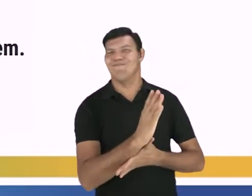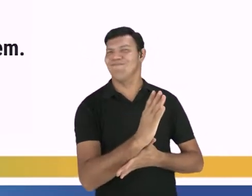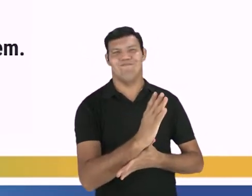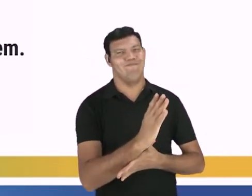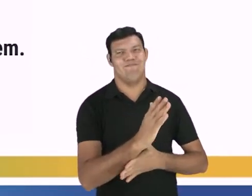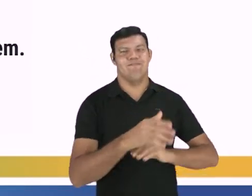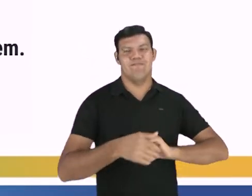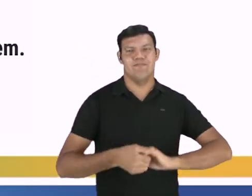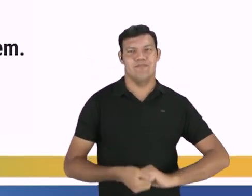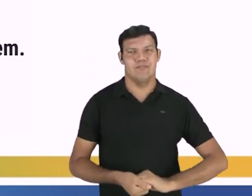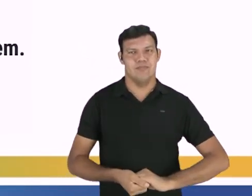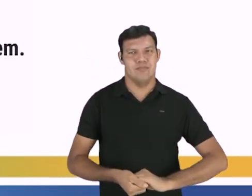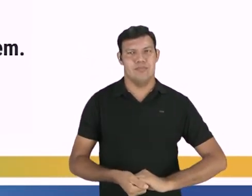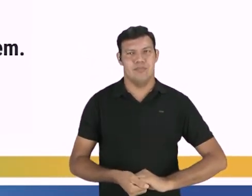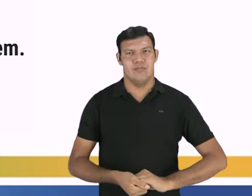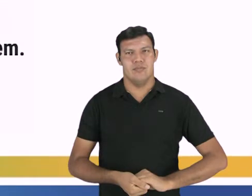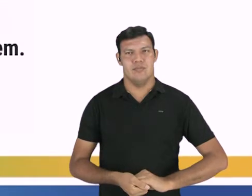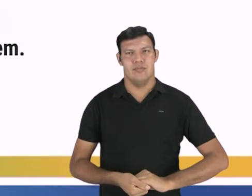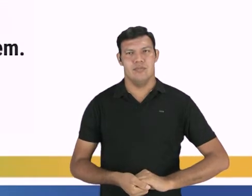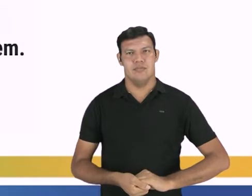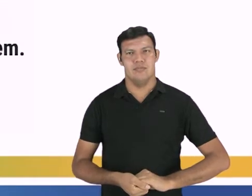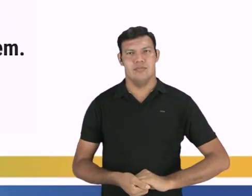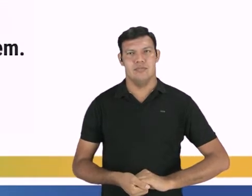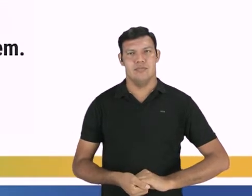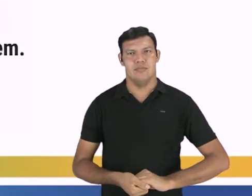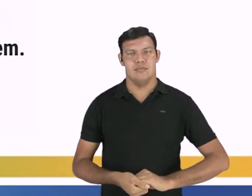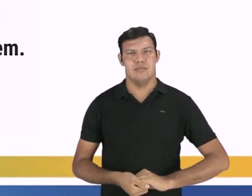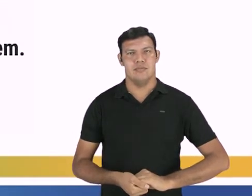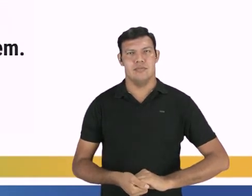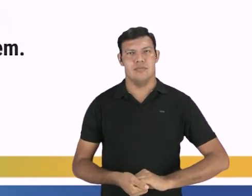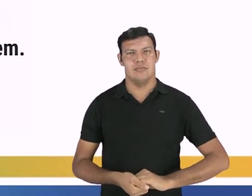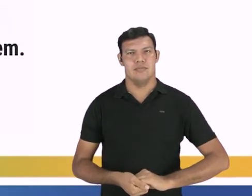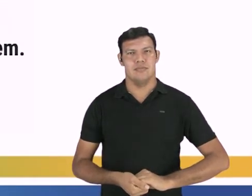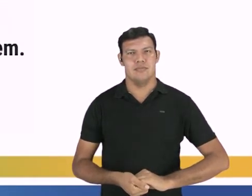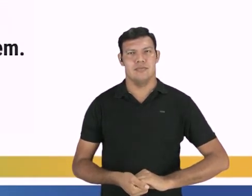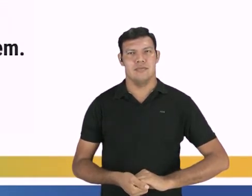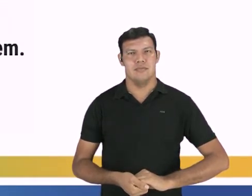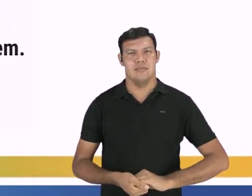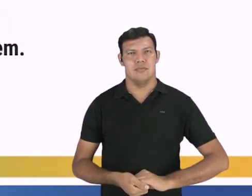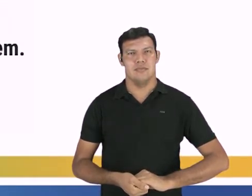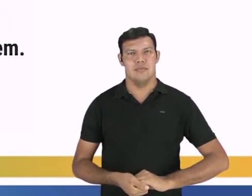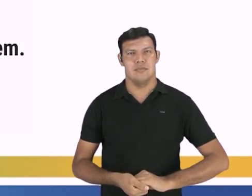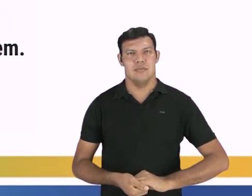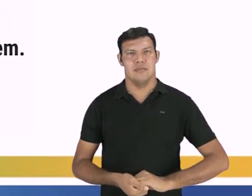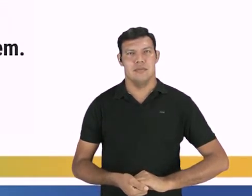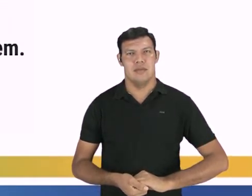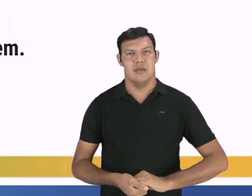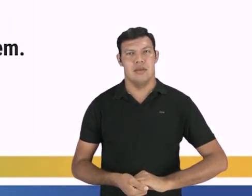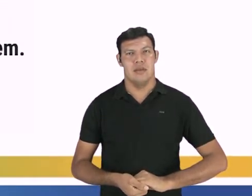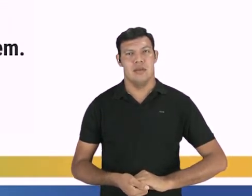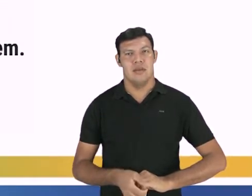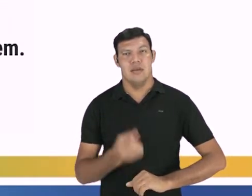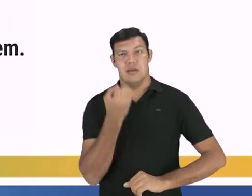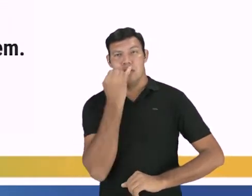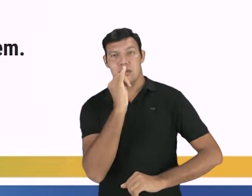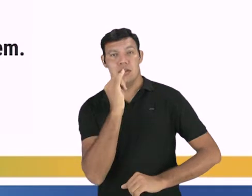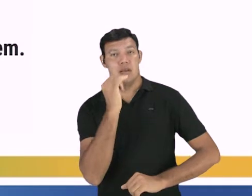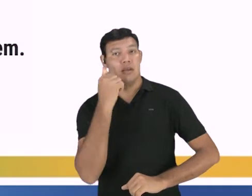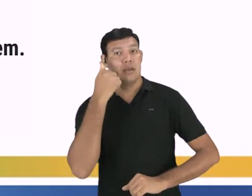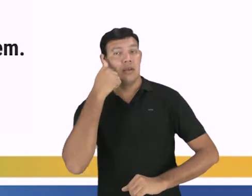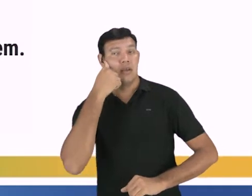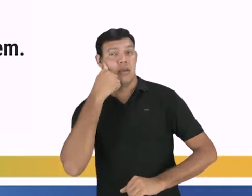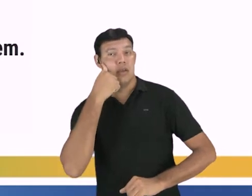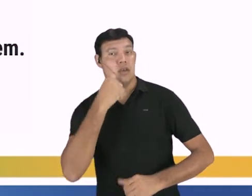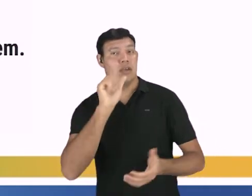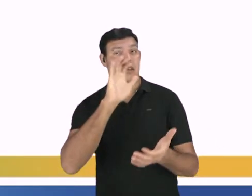reprova. If my wife has a cold, I usually catch it. Se a minha esposa pegar um resfriado, eu